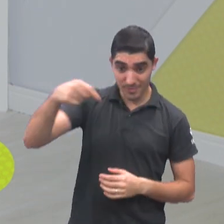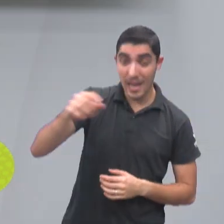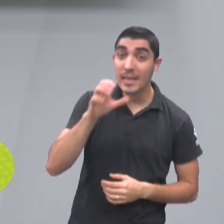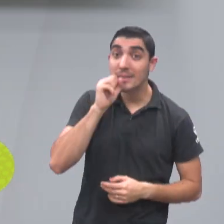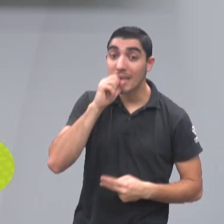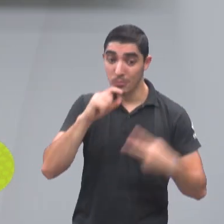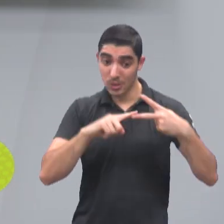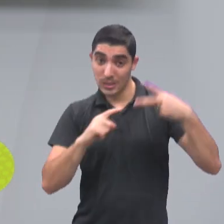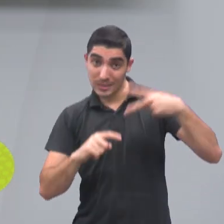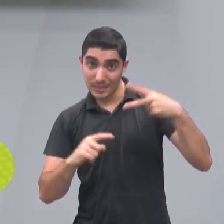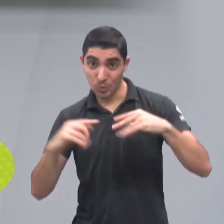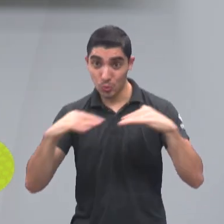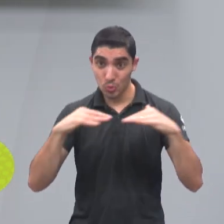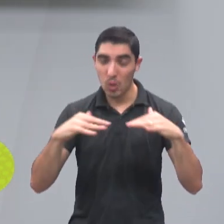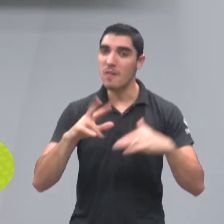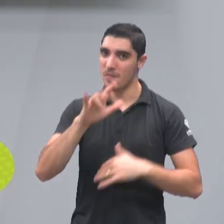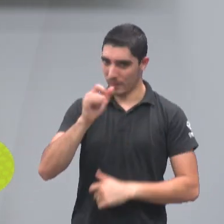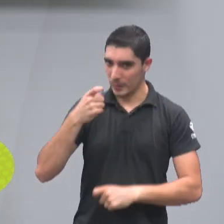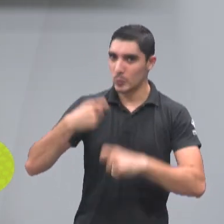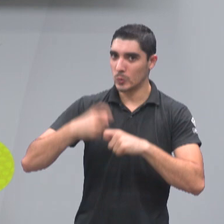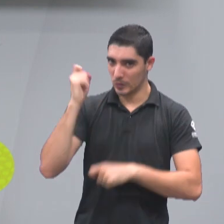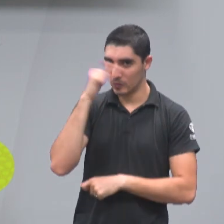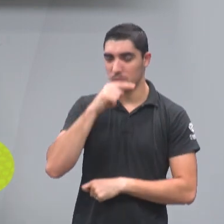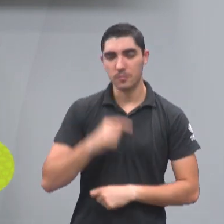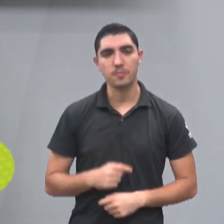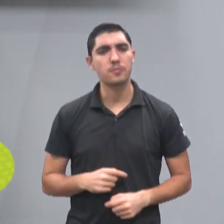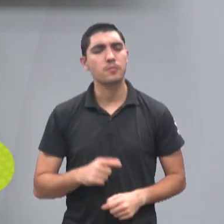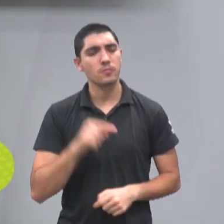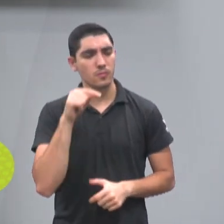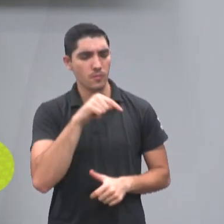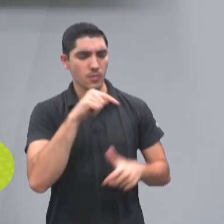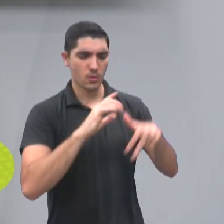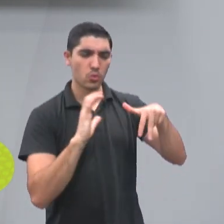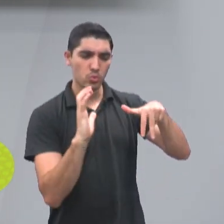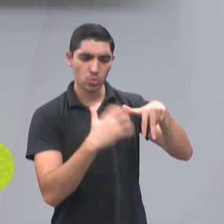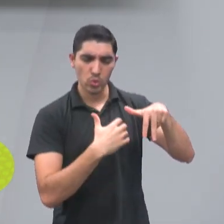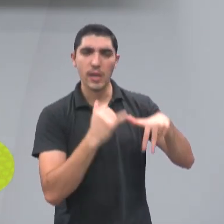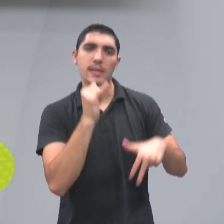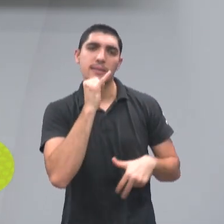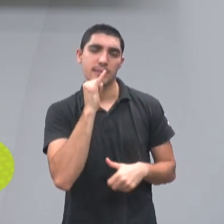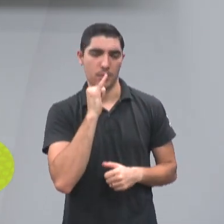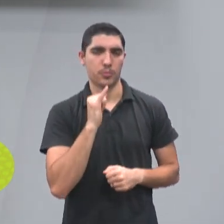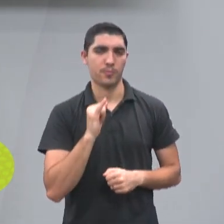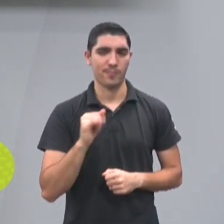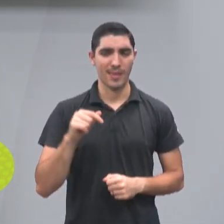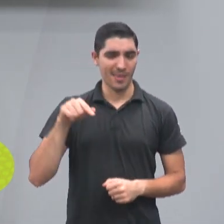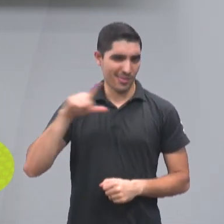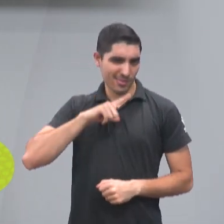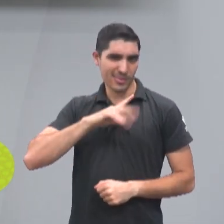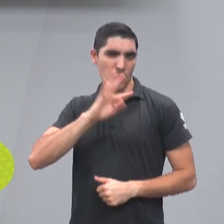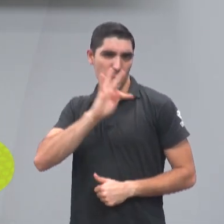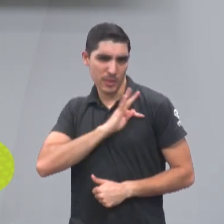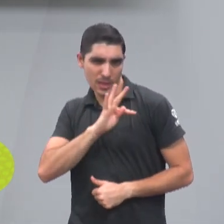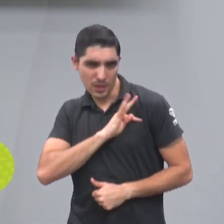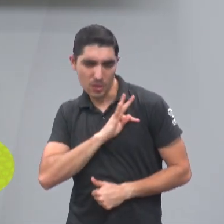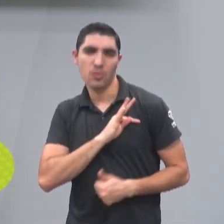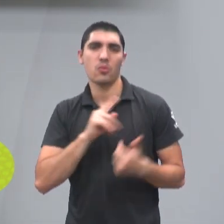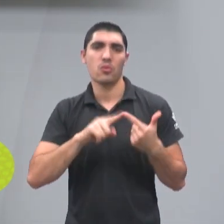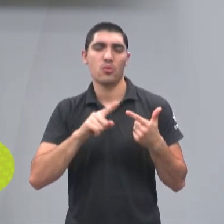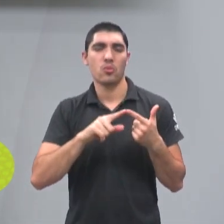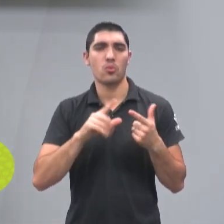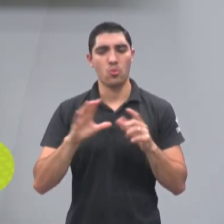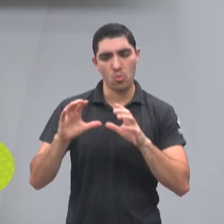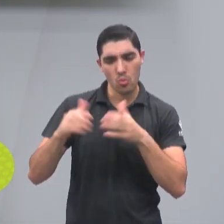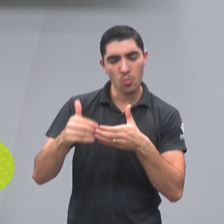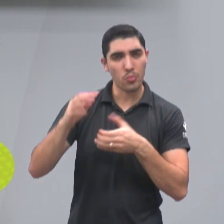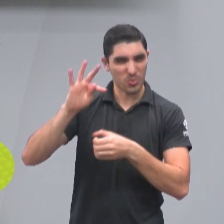Joaquinzão. Também acho. O Joseense, ele tem 2 pontos aí, tanto o Augusto quanto o auxiliar dele, o Giovani, eles são muito, assim, eles fazem